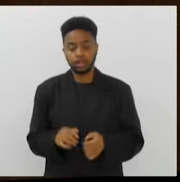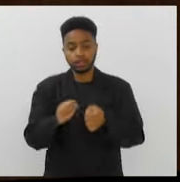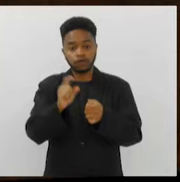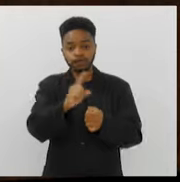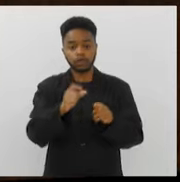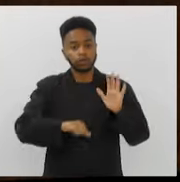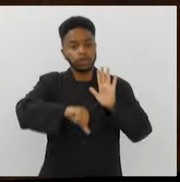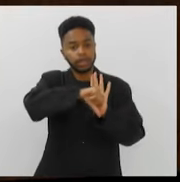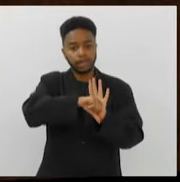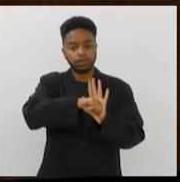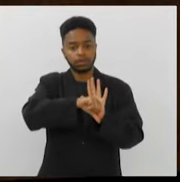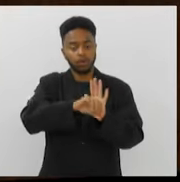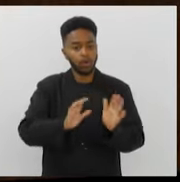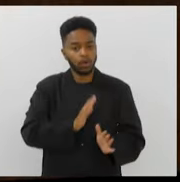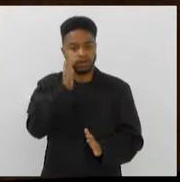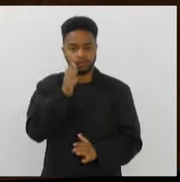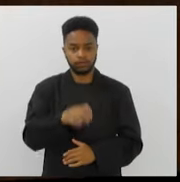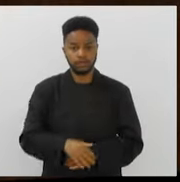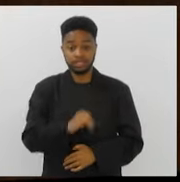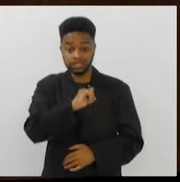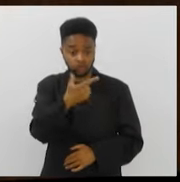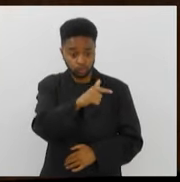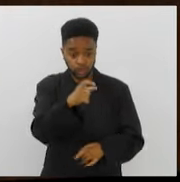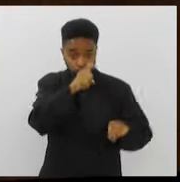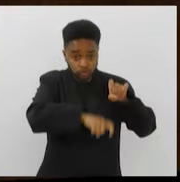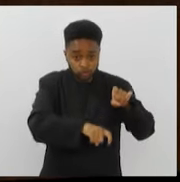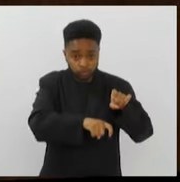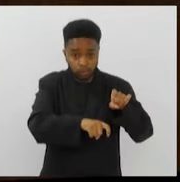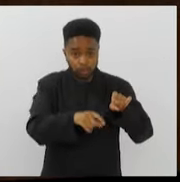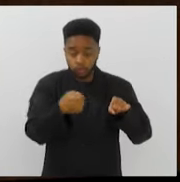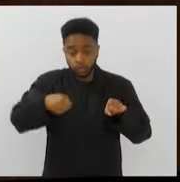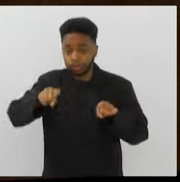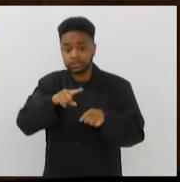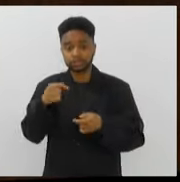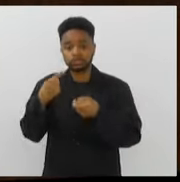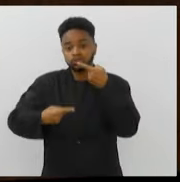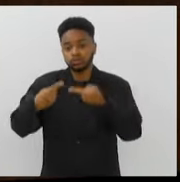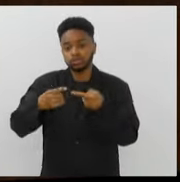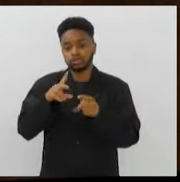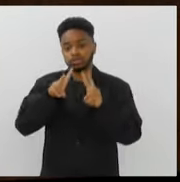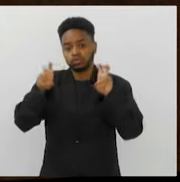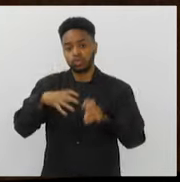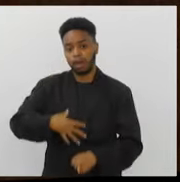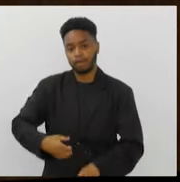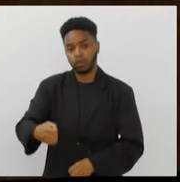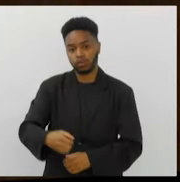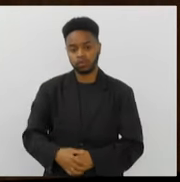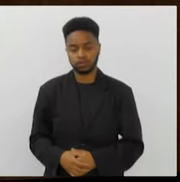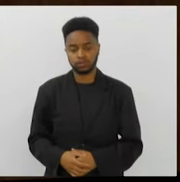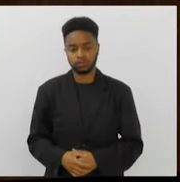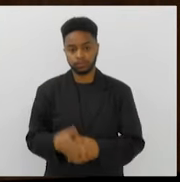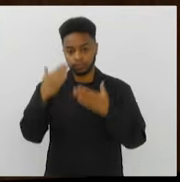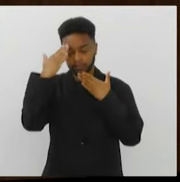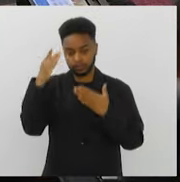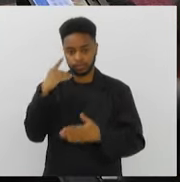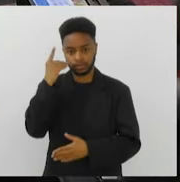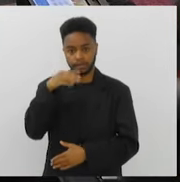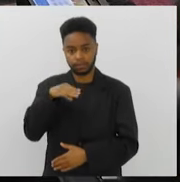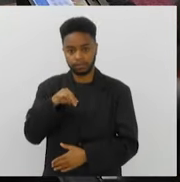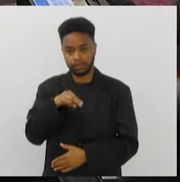crime hediondo. Sem estupro, não se discute aborto. Obrigado,